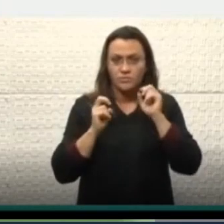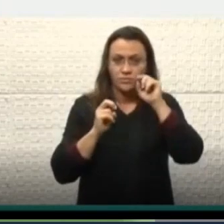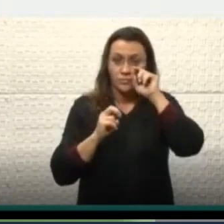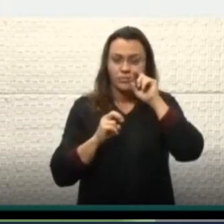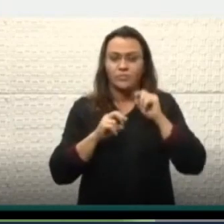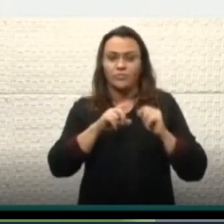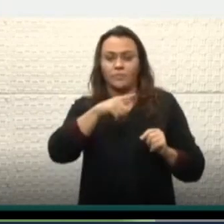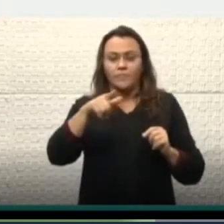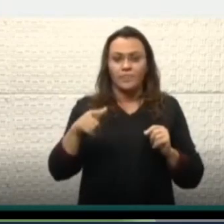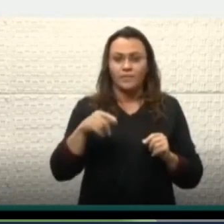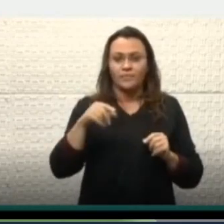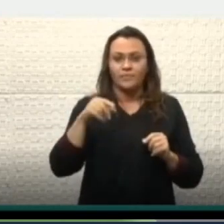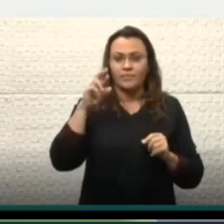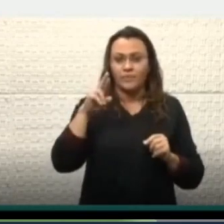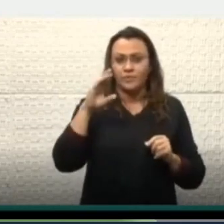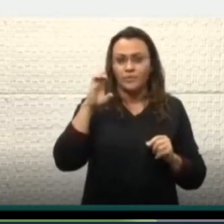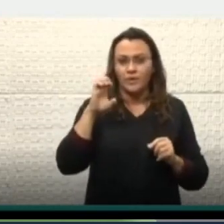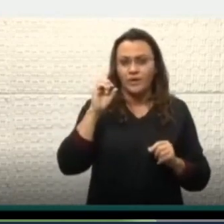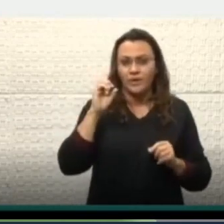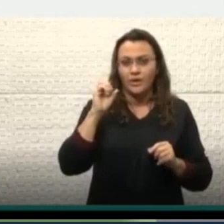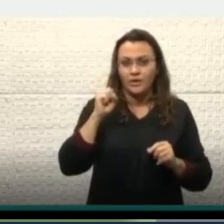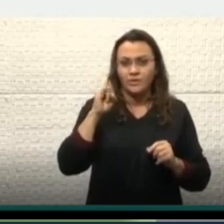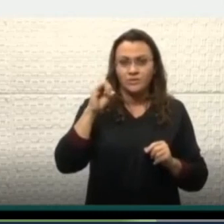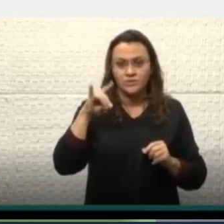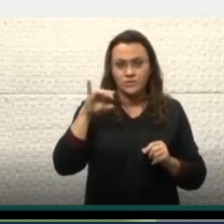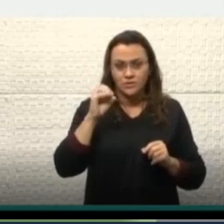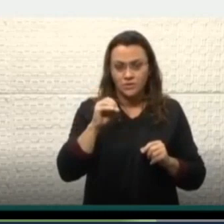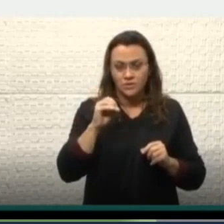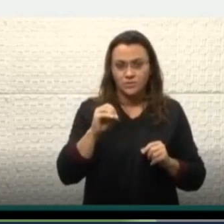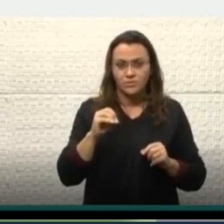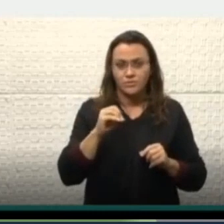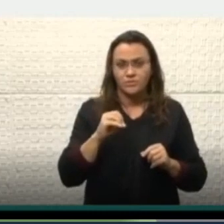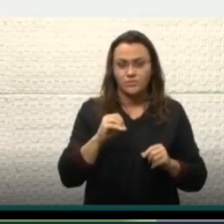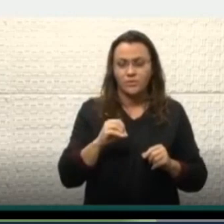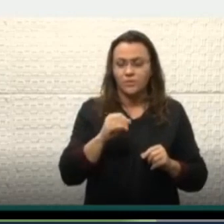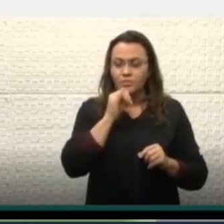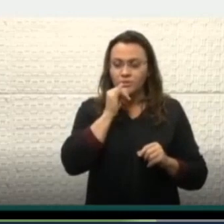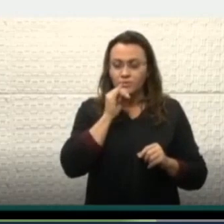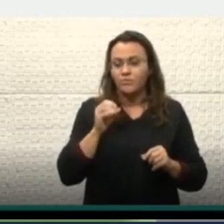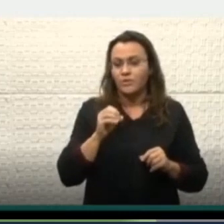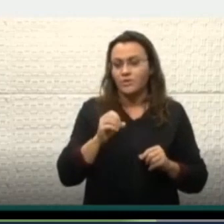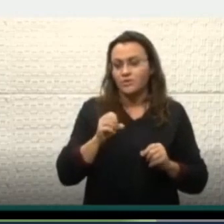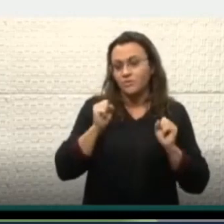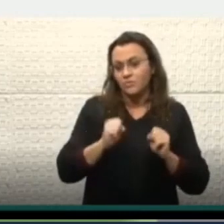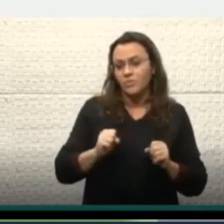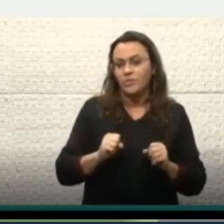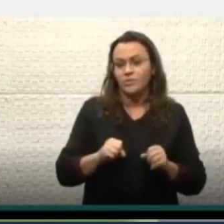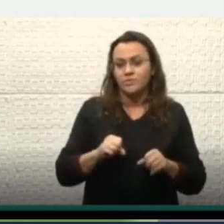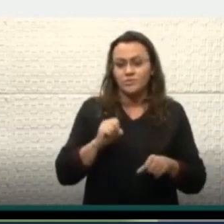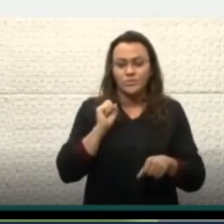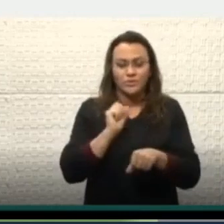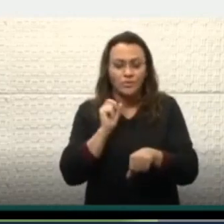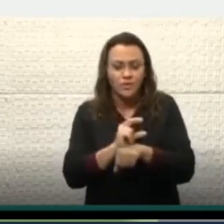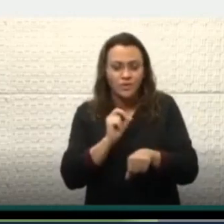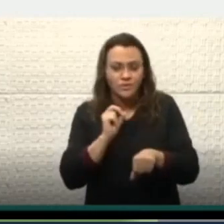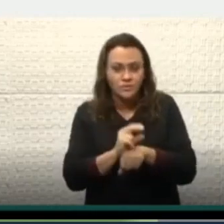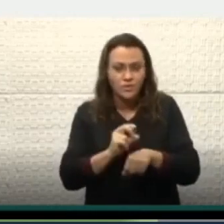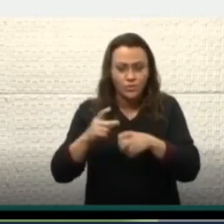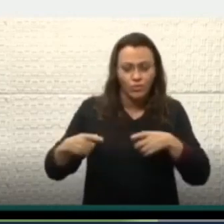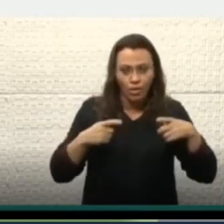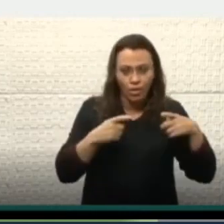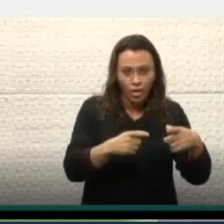comum da produção, resíduo, por exemplo, de produção, mas que seja diretamente de uma contaminação do